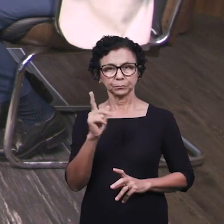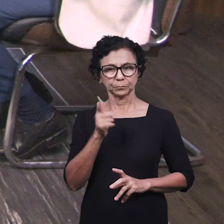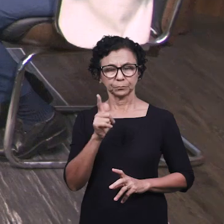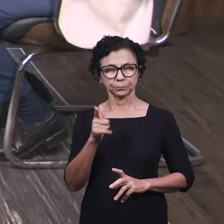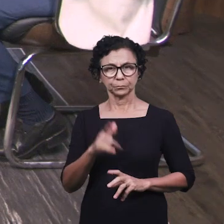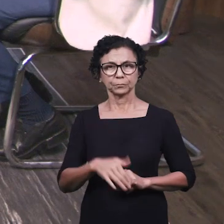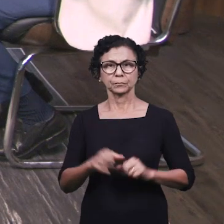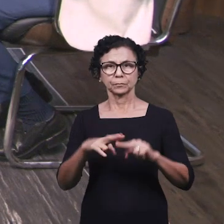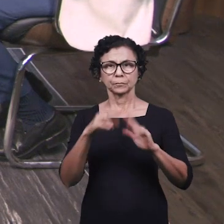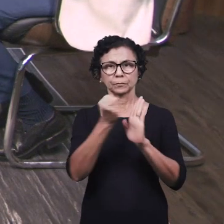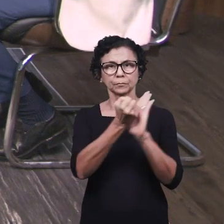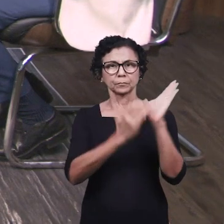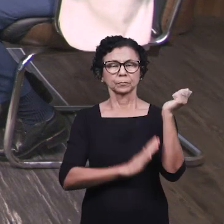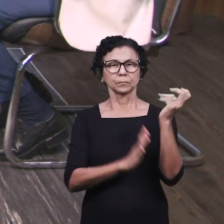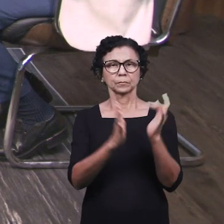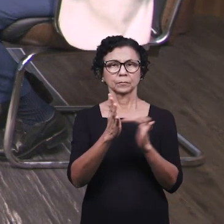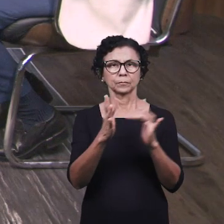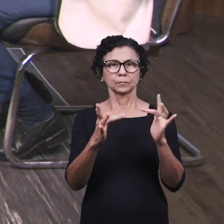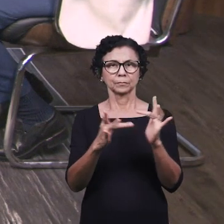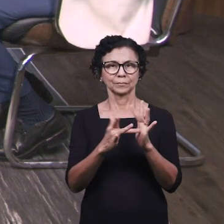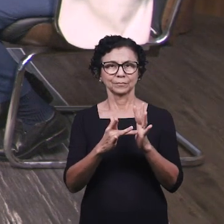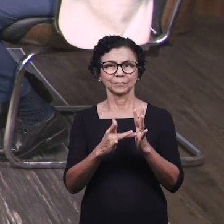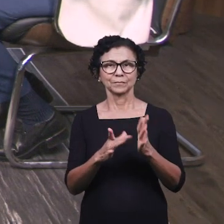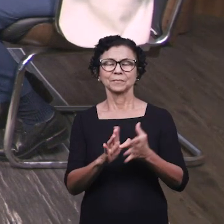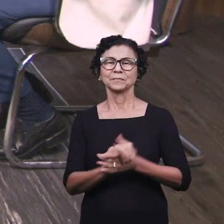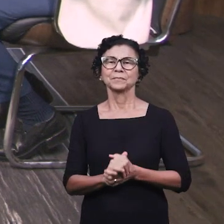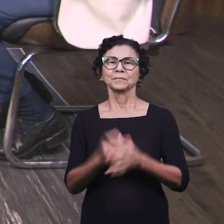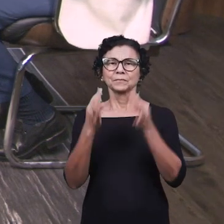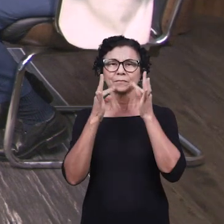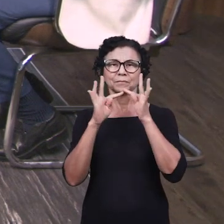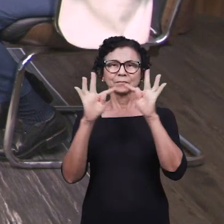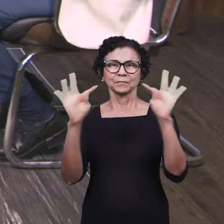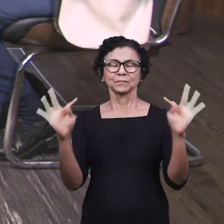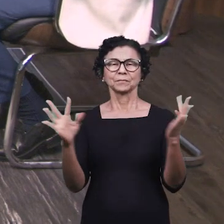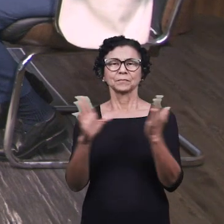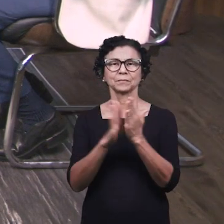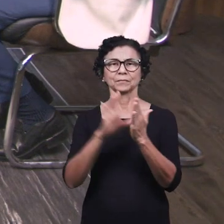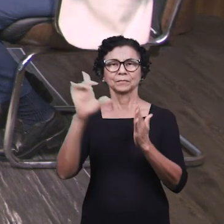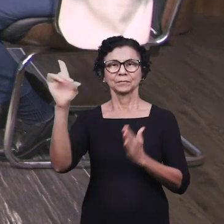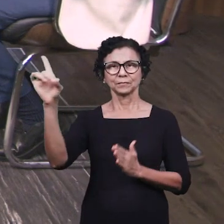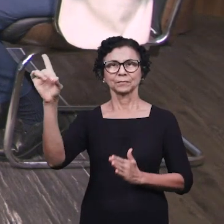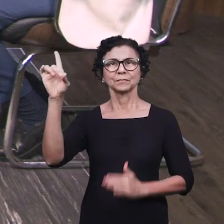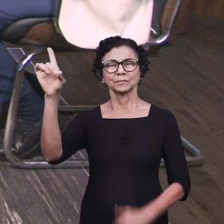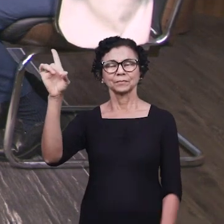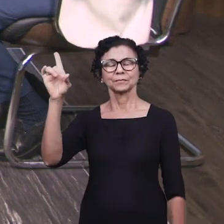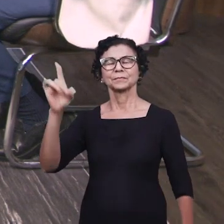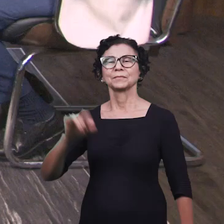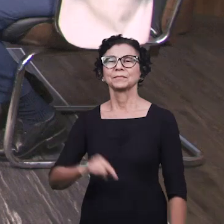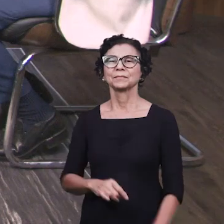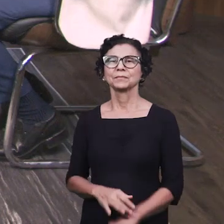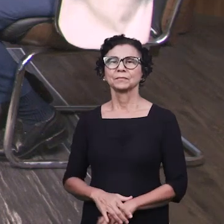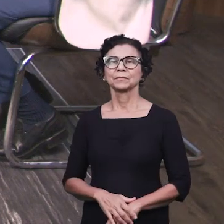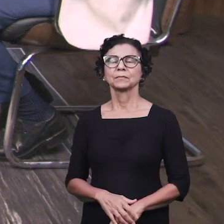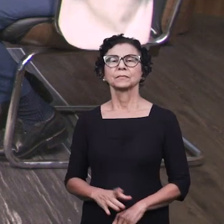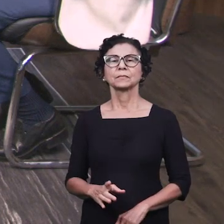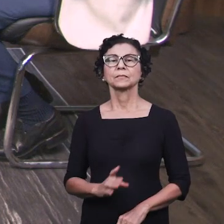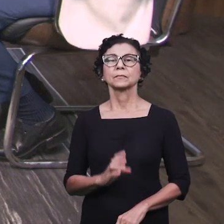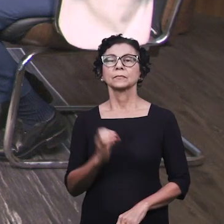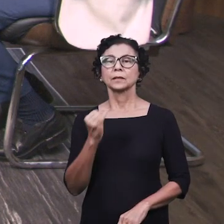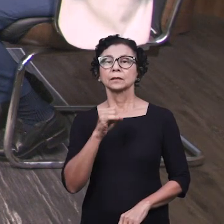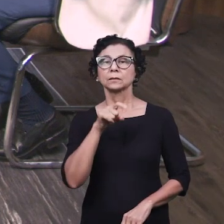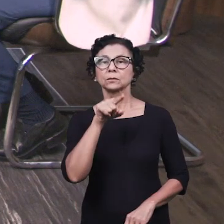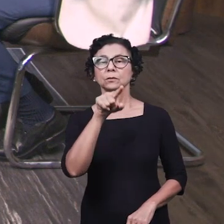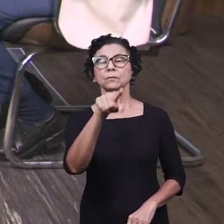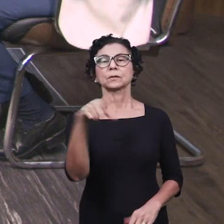palavra. Sim. E em cada carta você tem o resultado, aquele que vencer, dar-te-ei, quer dizer, a vitória